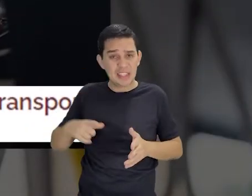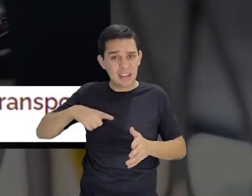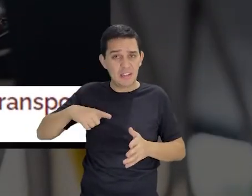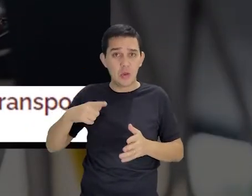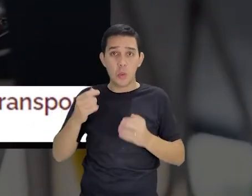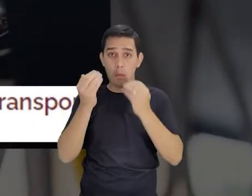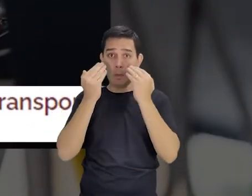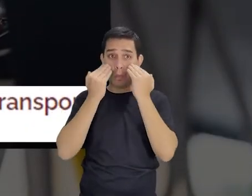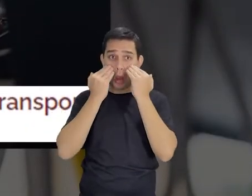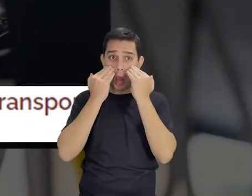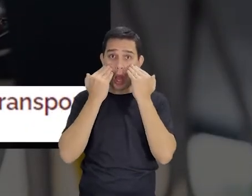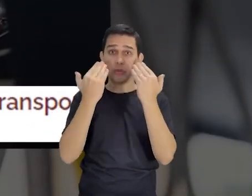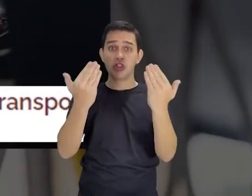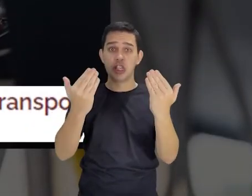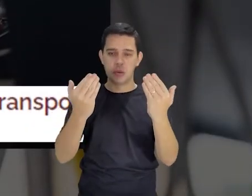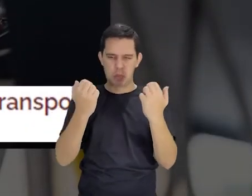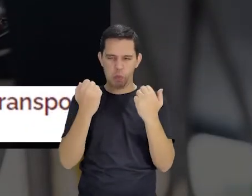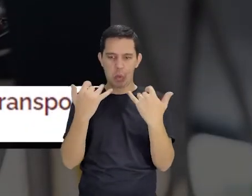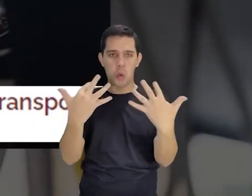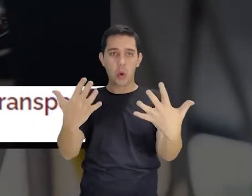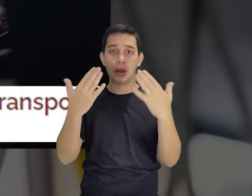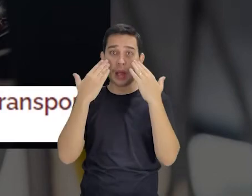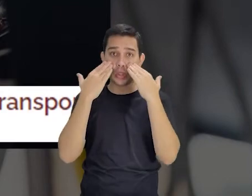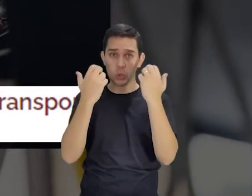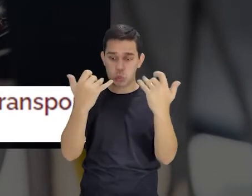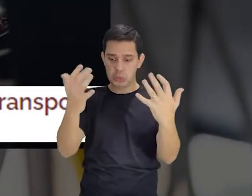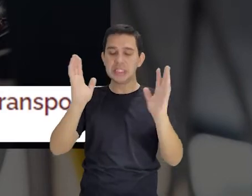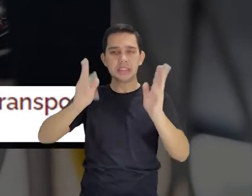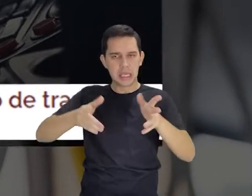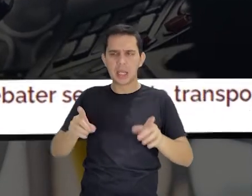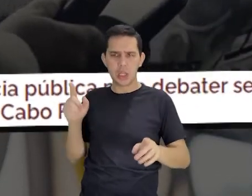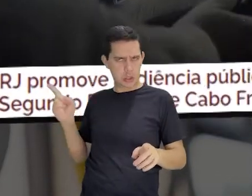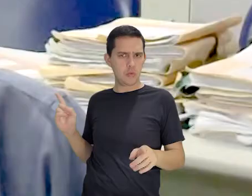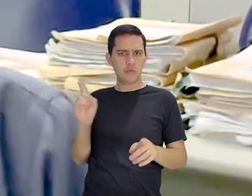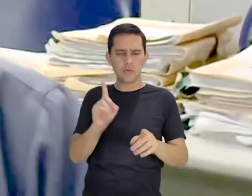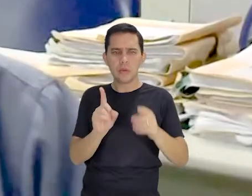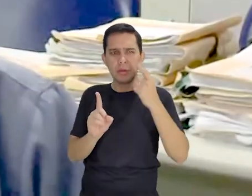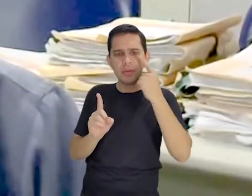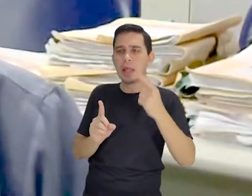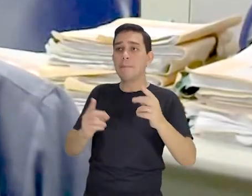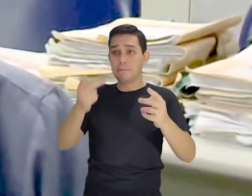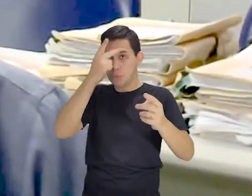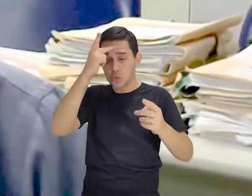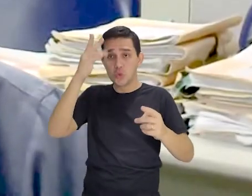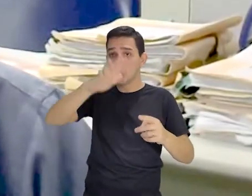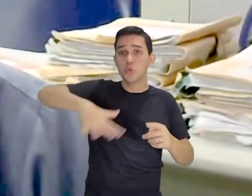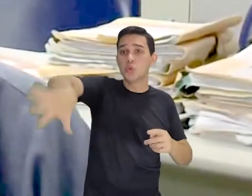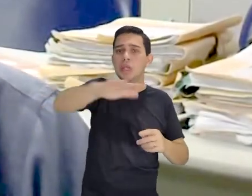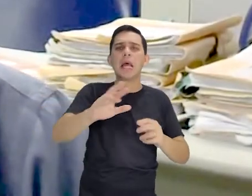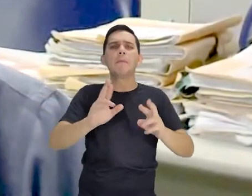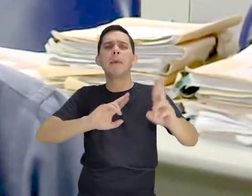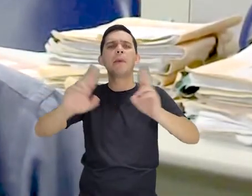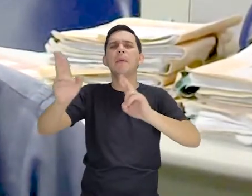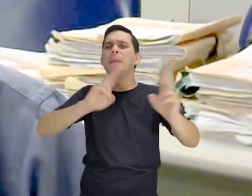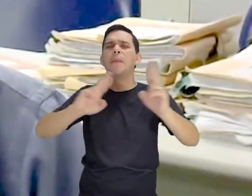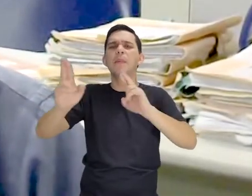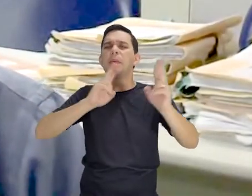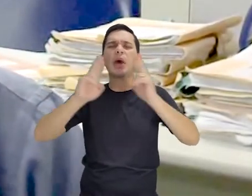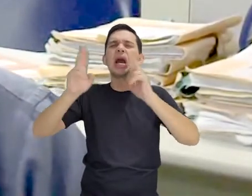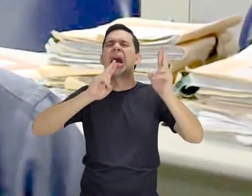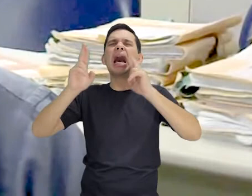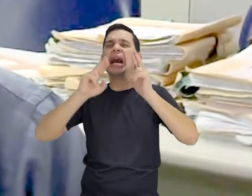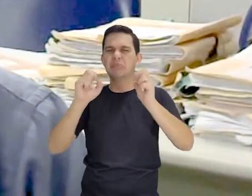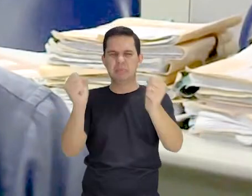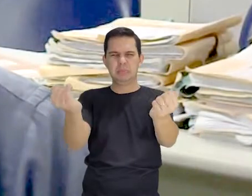outro inquérito civil, lá no 2º Distrito, em Unamar e Tamoios, onde me foram relatadas inúmeras deficiências do serviço